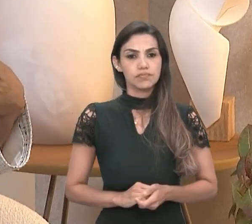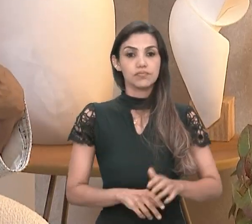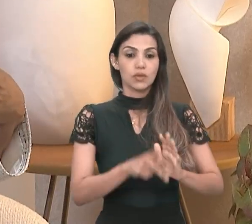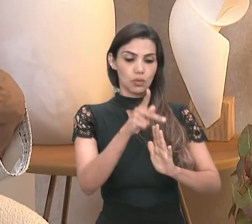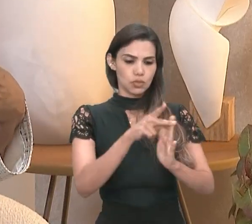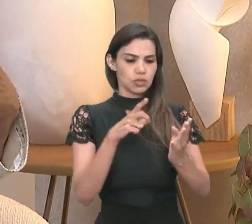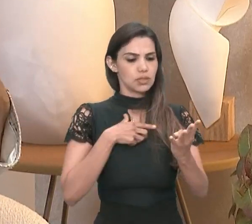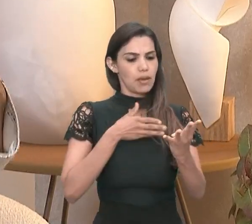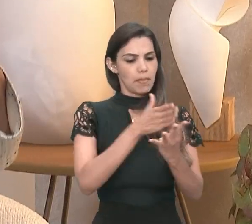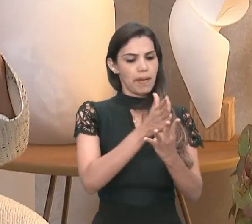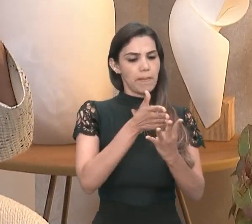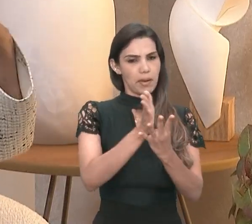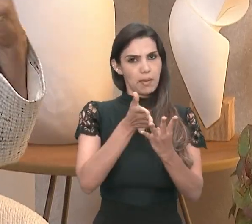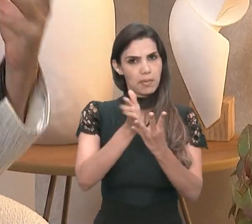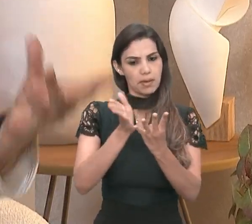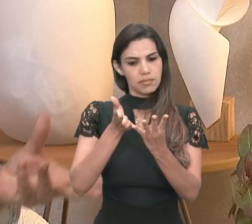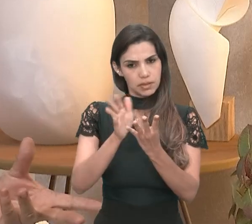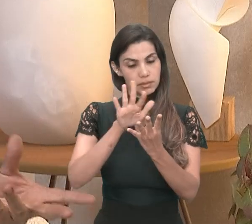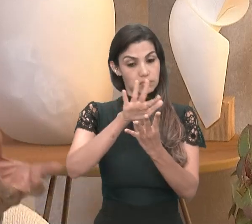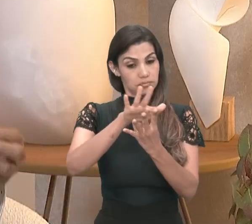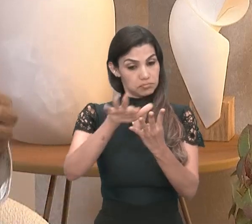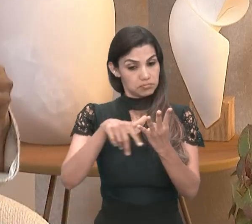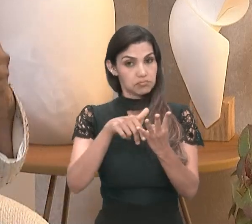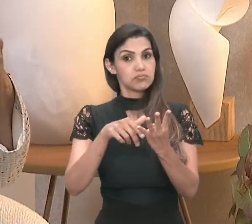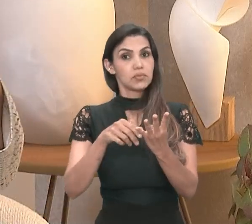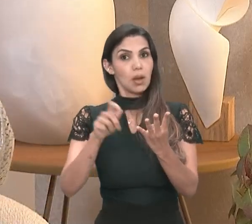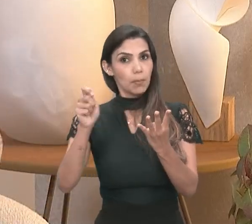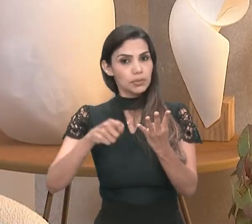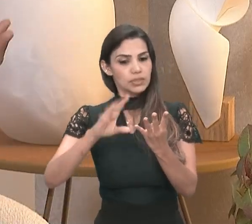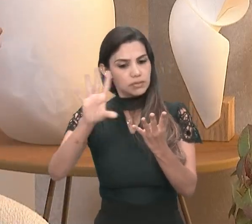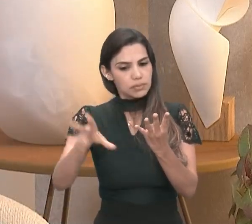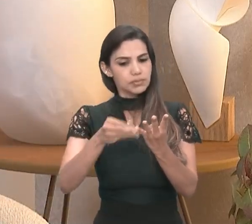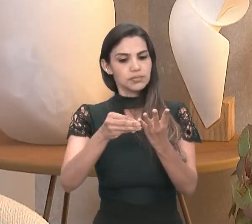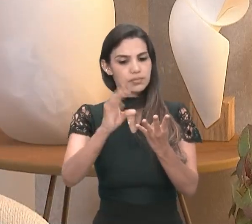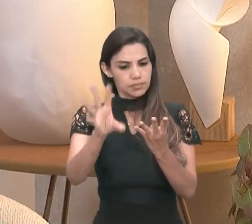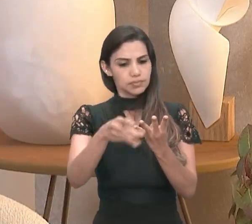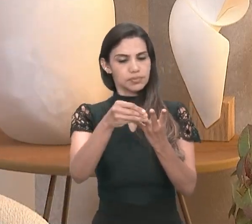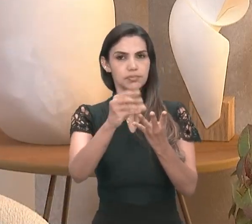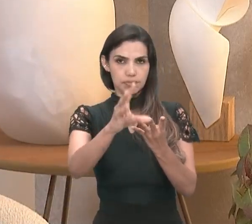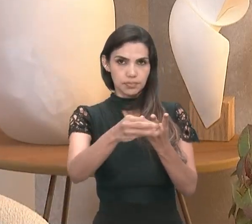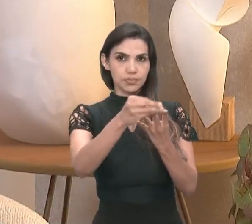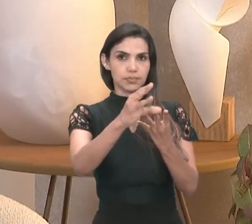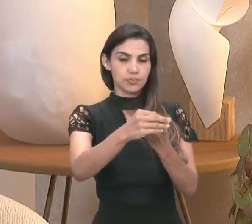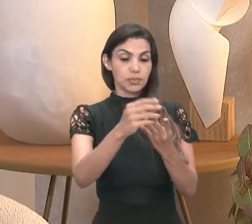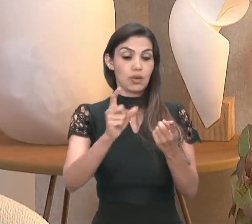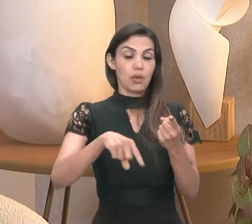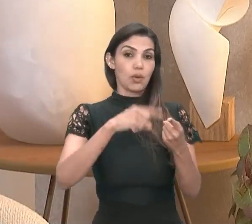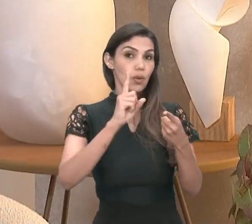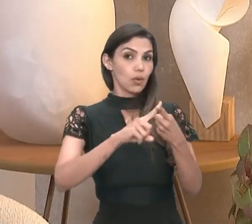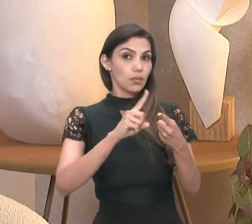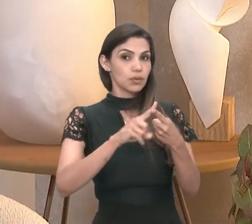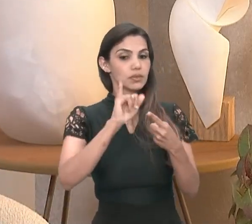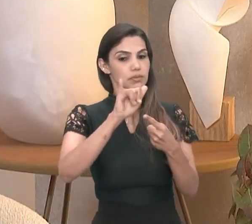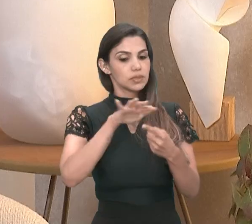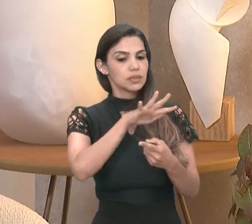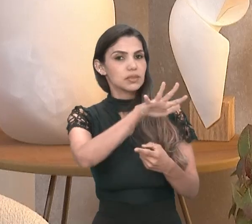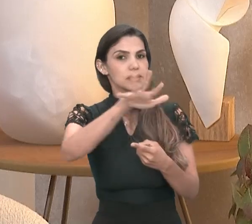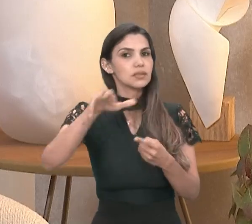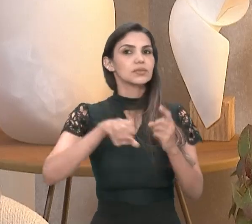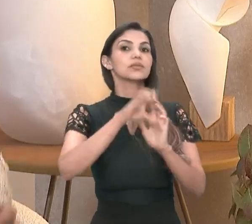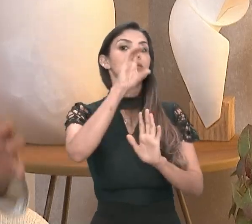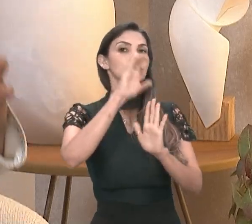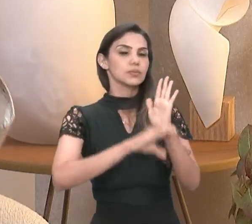vai ser dinâmico. Esses eixos vão ser acrescidos, né, eles vão ser modificados. O primeiro eixo é internacionalização